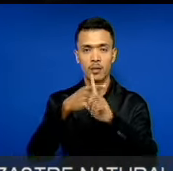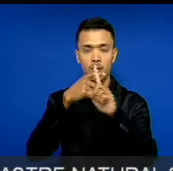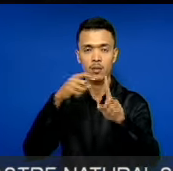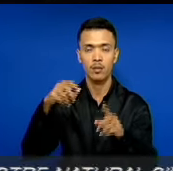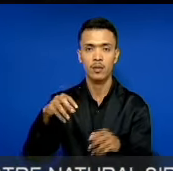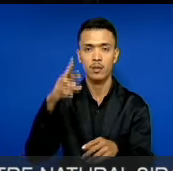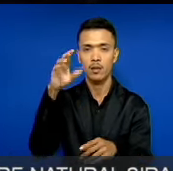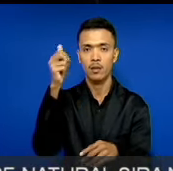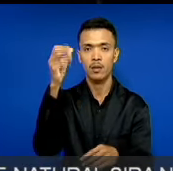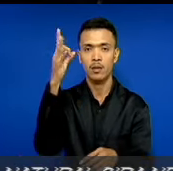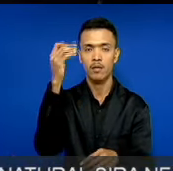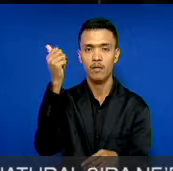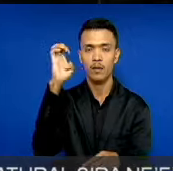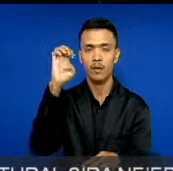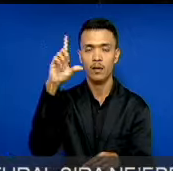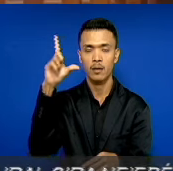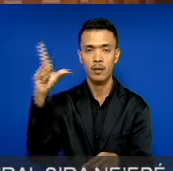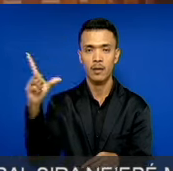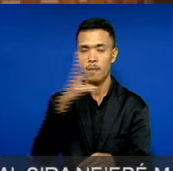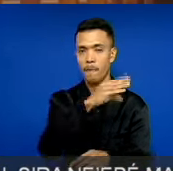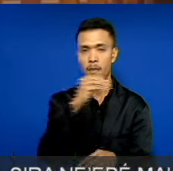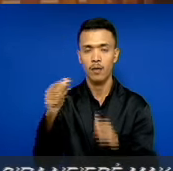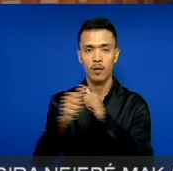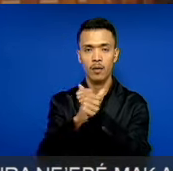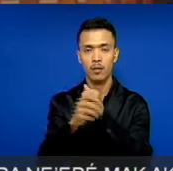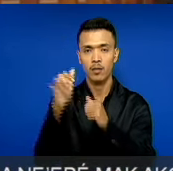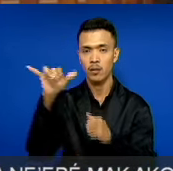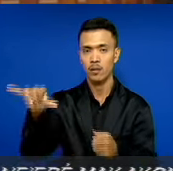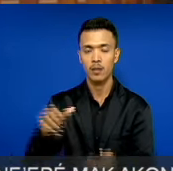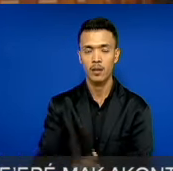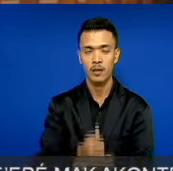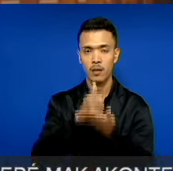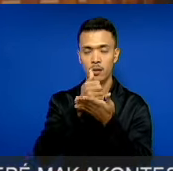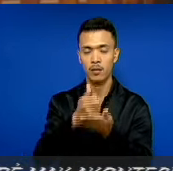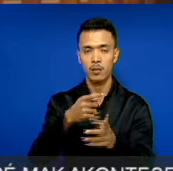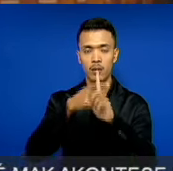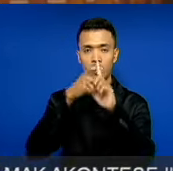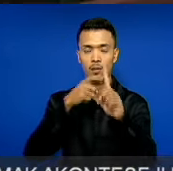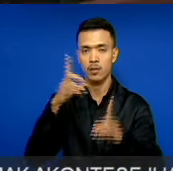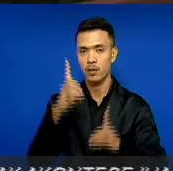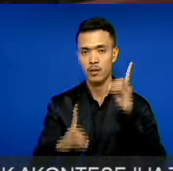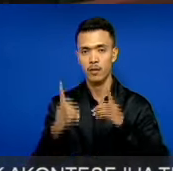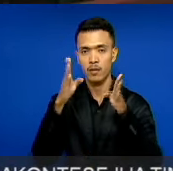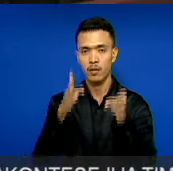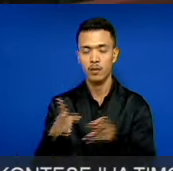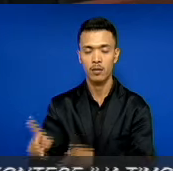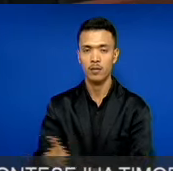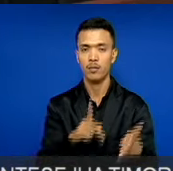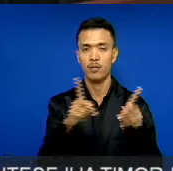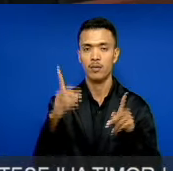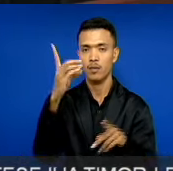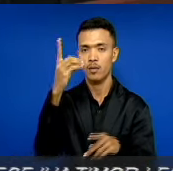procurador Rafael Jerônimo Guzmão, no arguido sira retang assistência legal husi defensor público Domingos